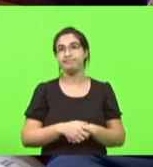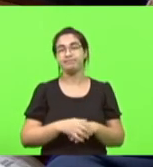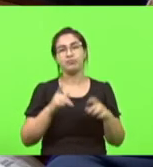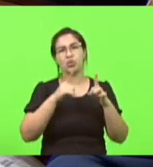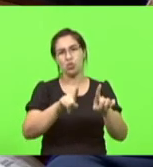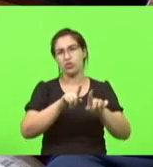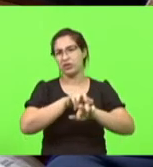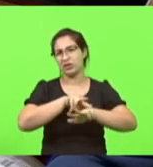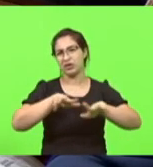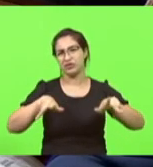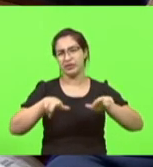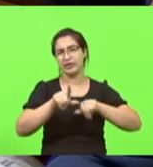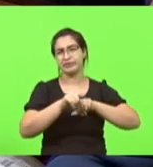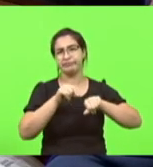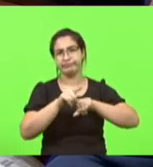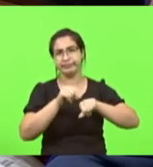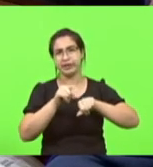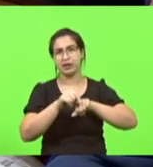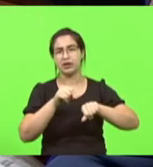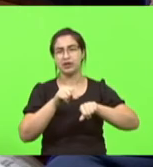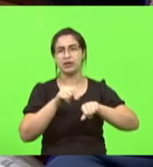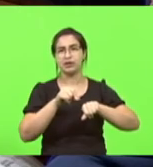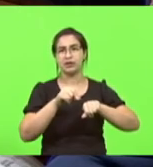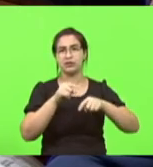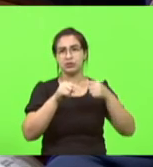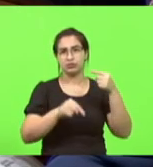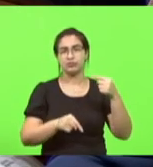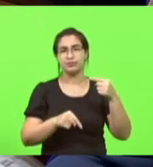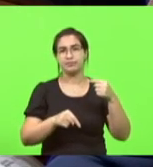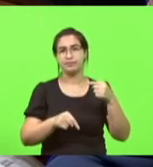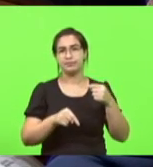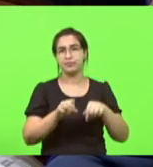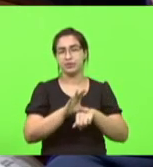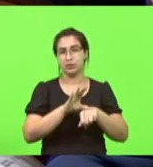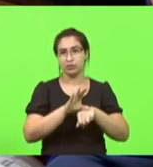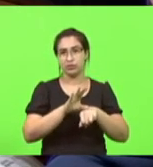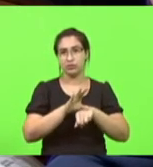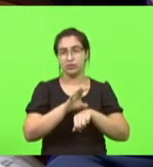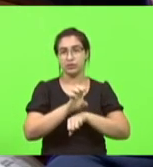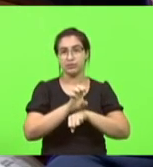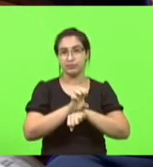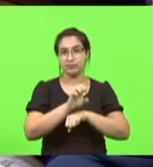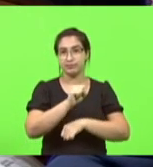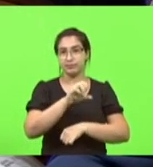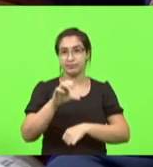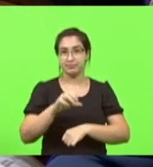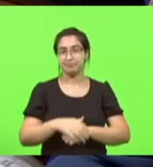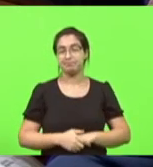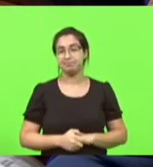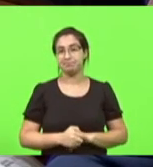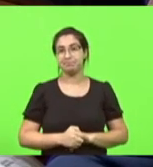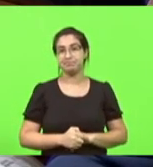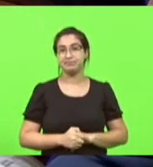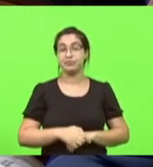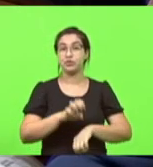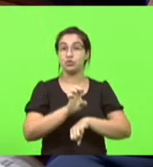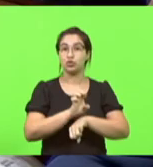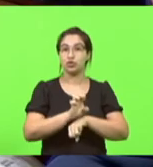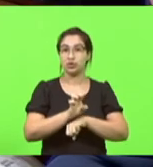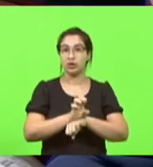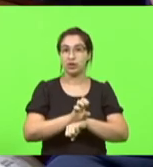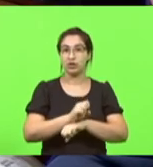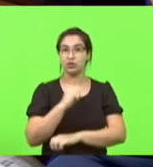vários artigos da Constituição do Estado de Santa Catarina. O próprio Estado do Rio Grande do